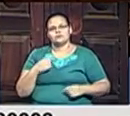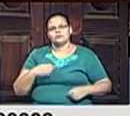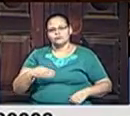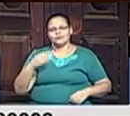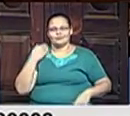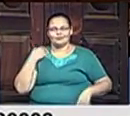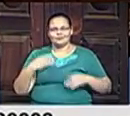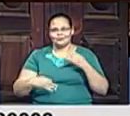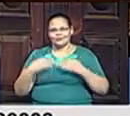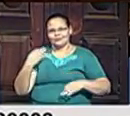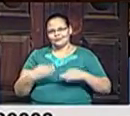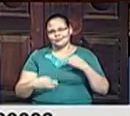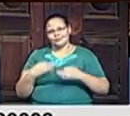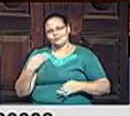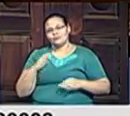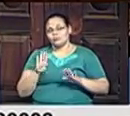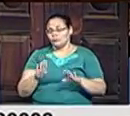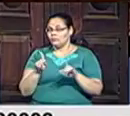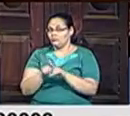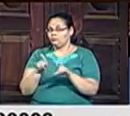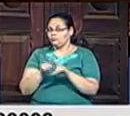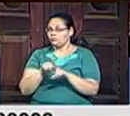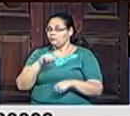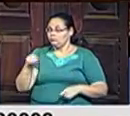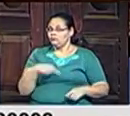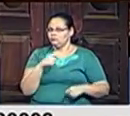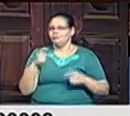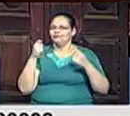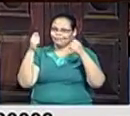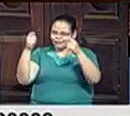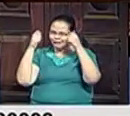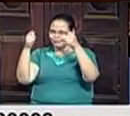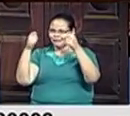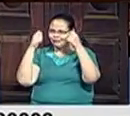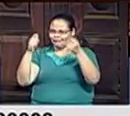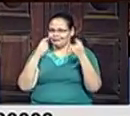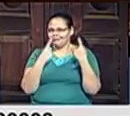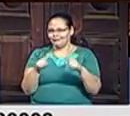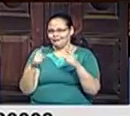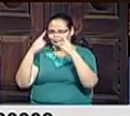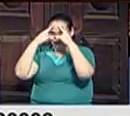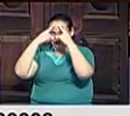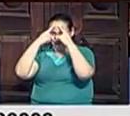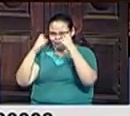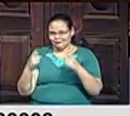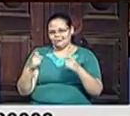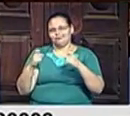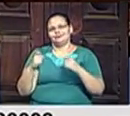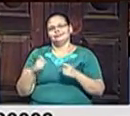judiciário. Mas também nós temos que protestar contra esta violência